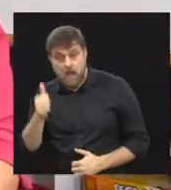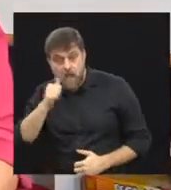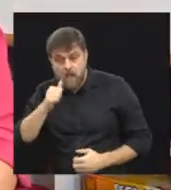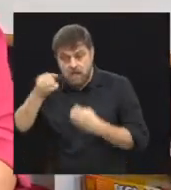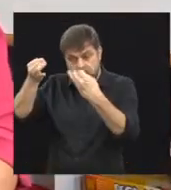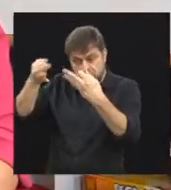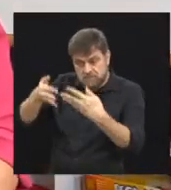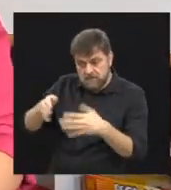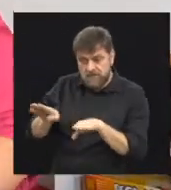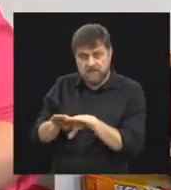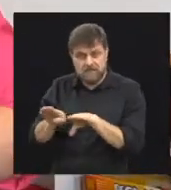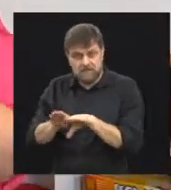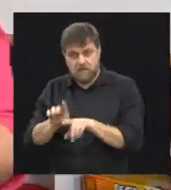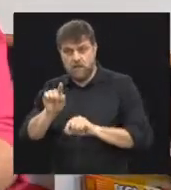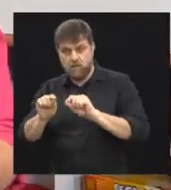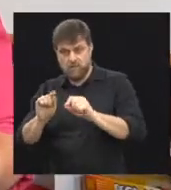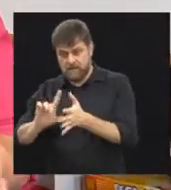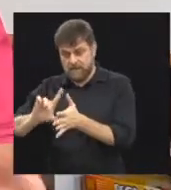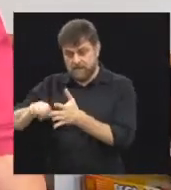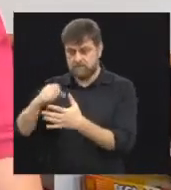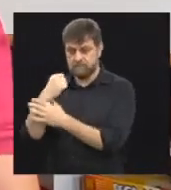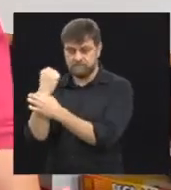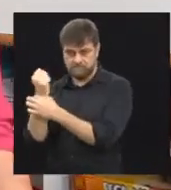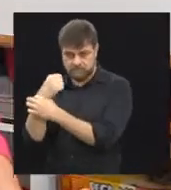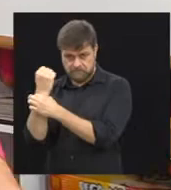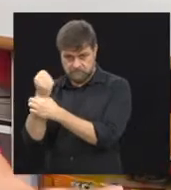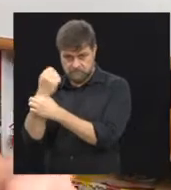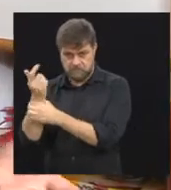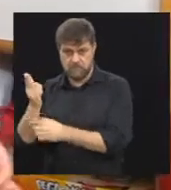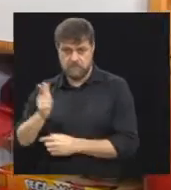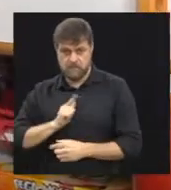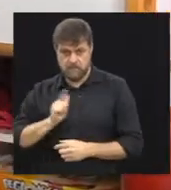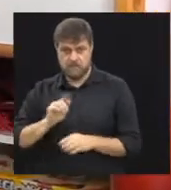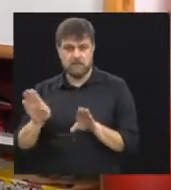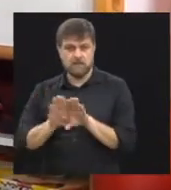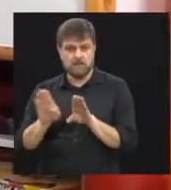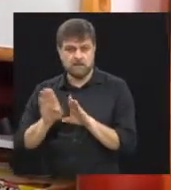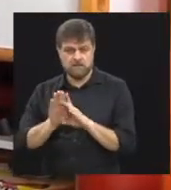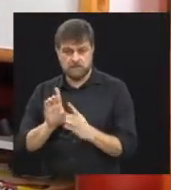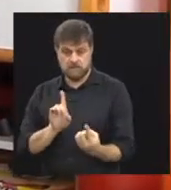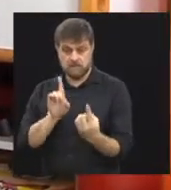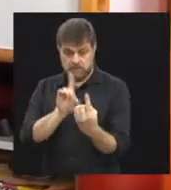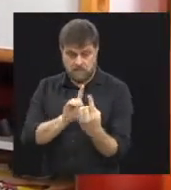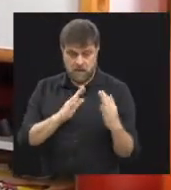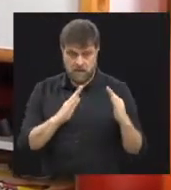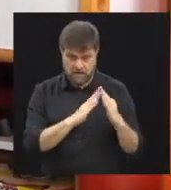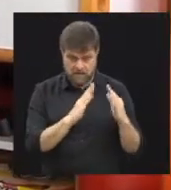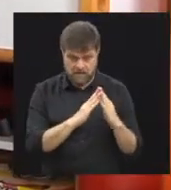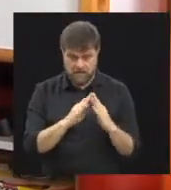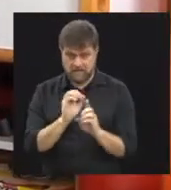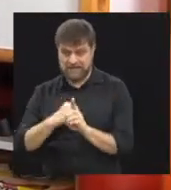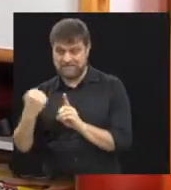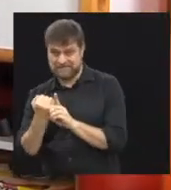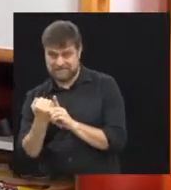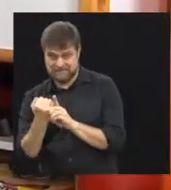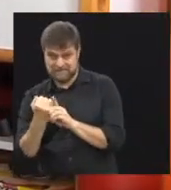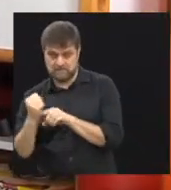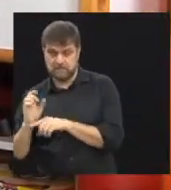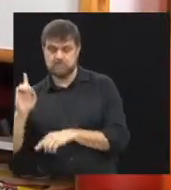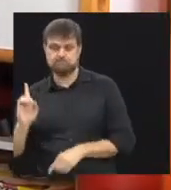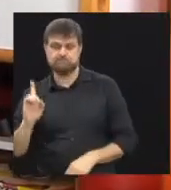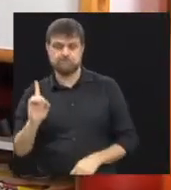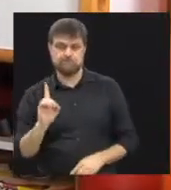comentando com a gente também que depois da fisioterapia ainda existe um atendimento em casa. A assistente social vai até a casa